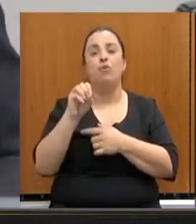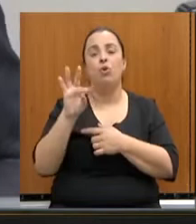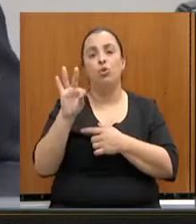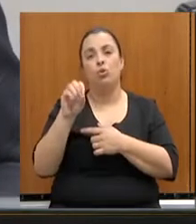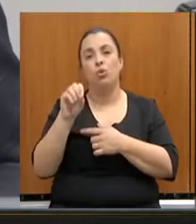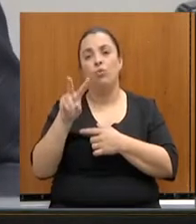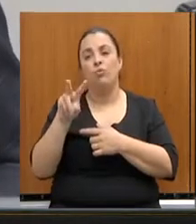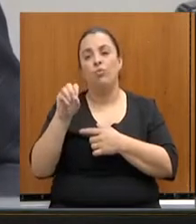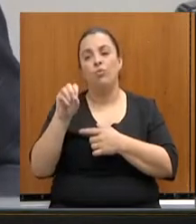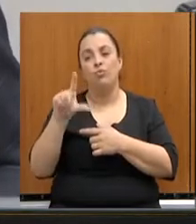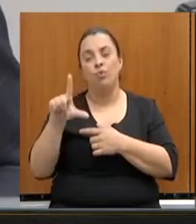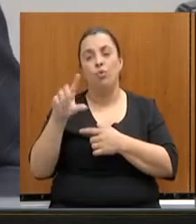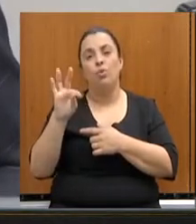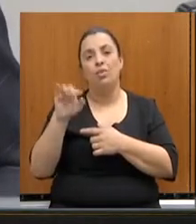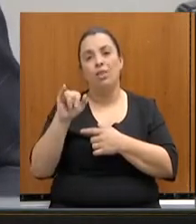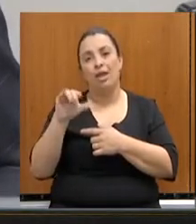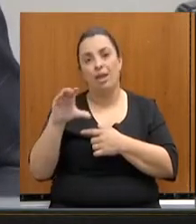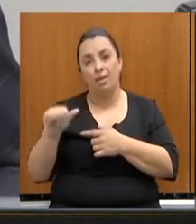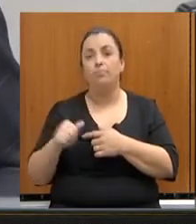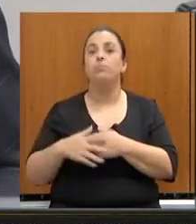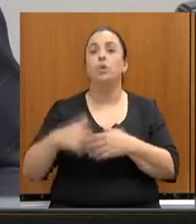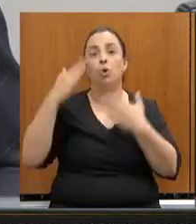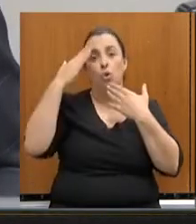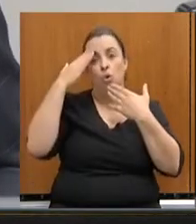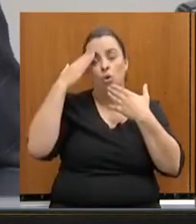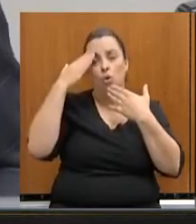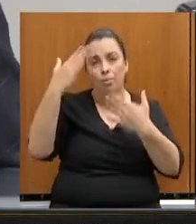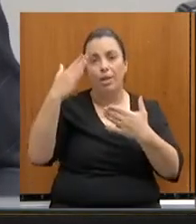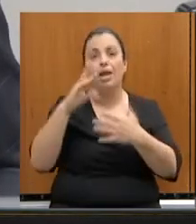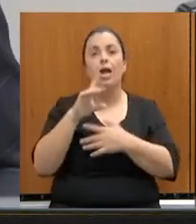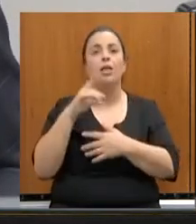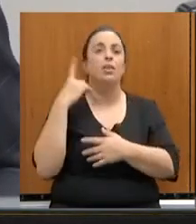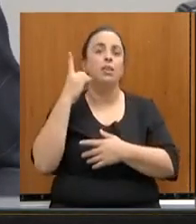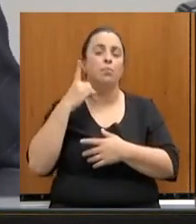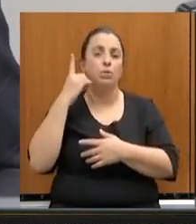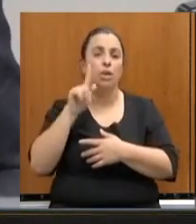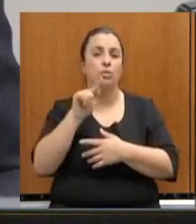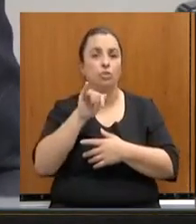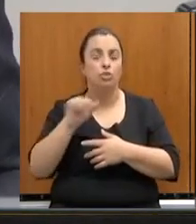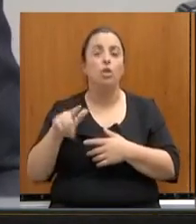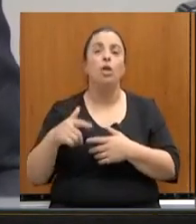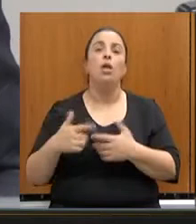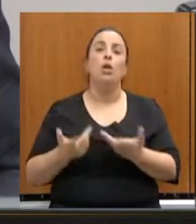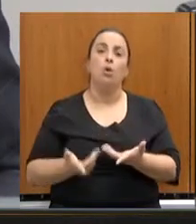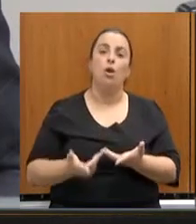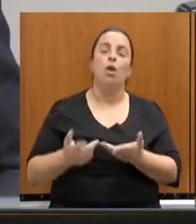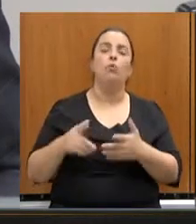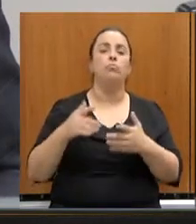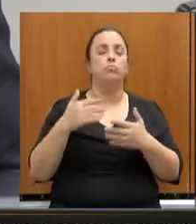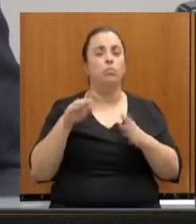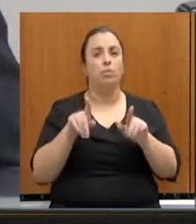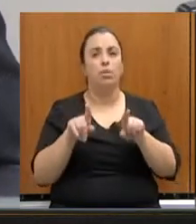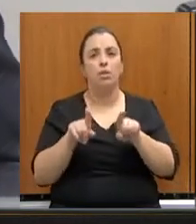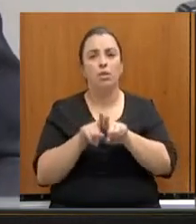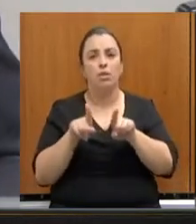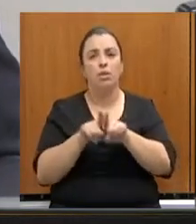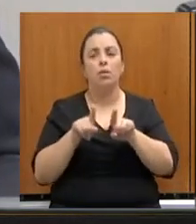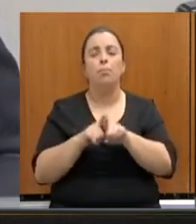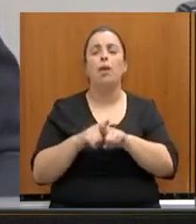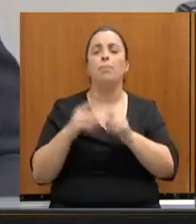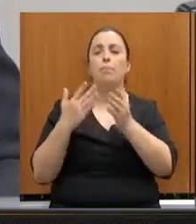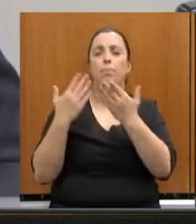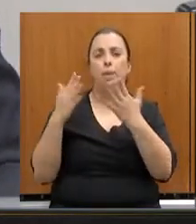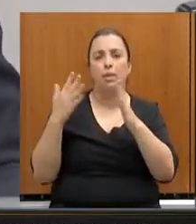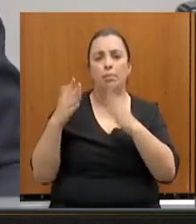Deputado Ju Pereira desse aqui também as nossas homenagens ao trabalho de vossa excelência reconhecido por todos nós